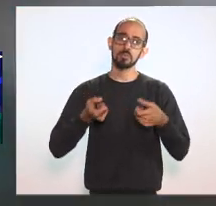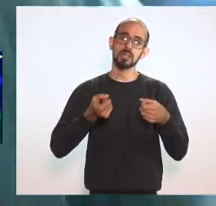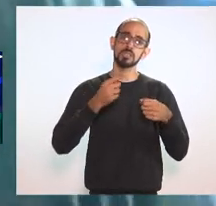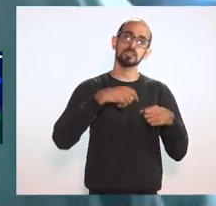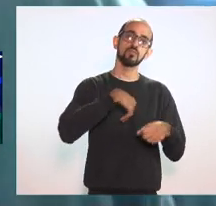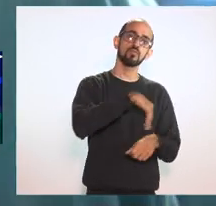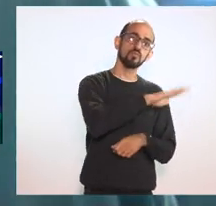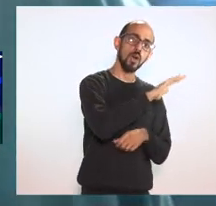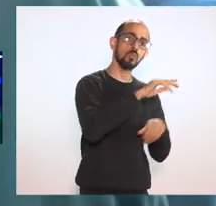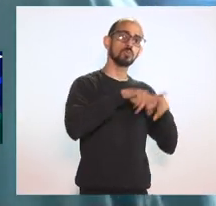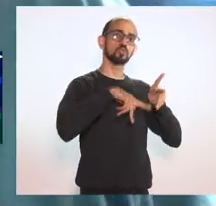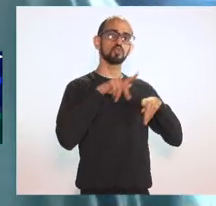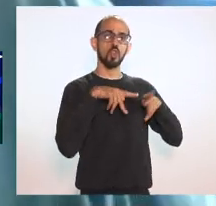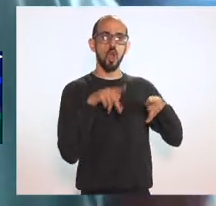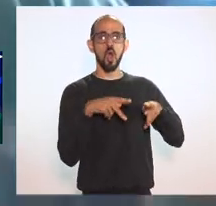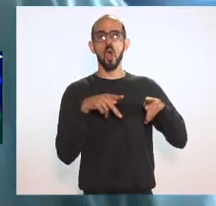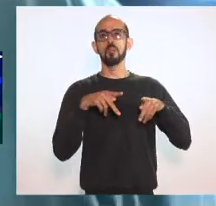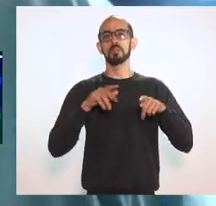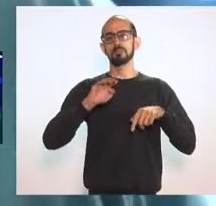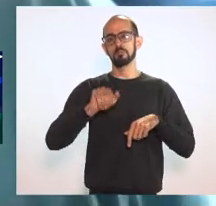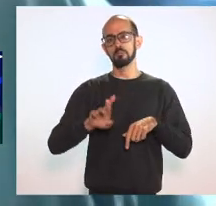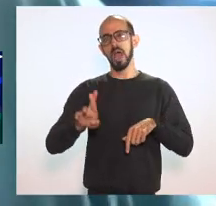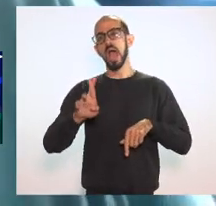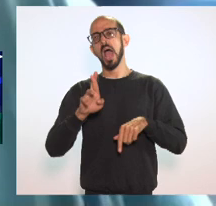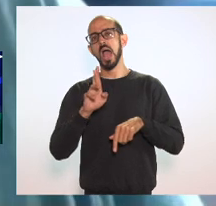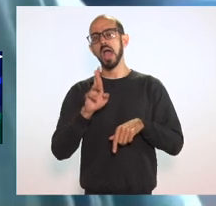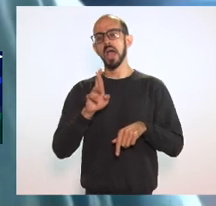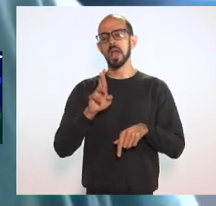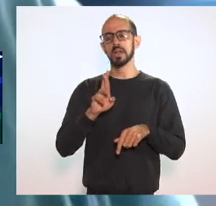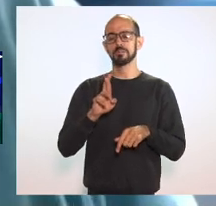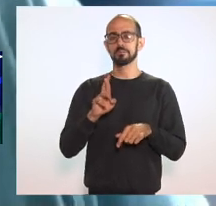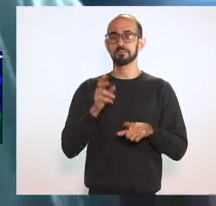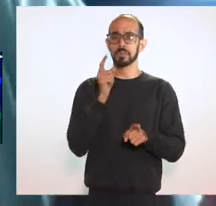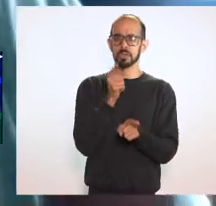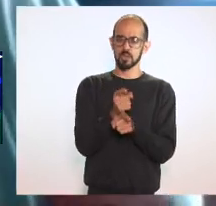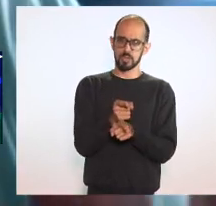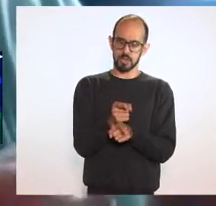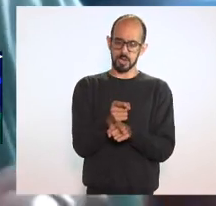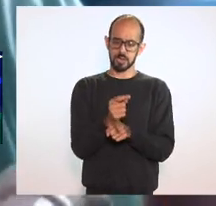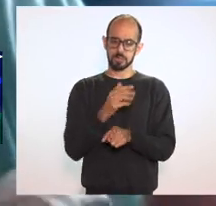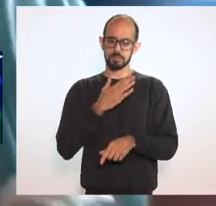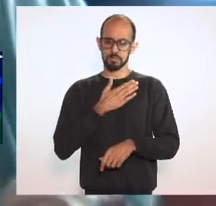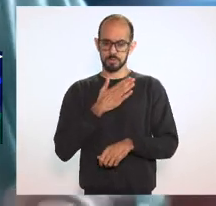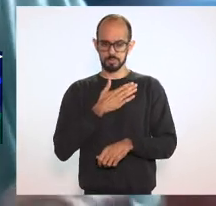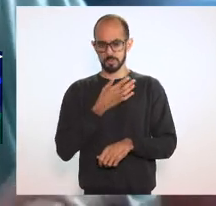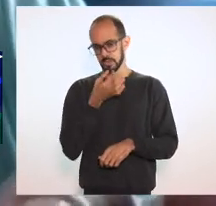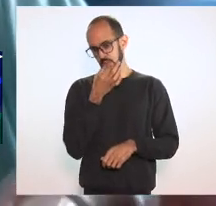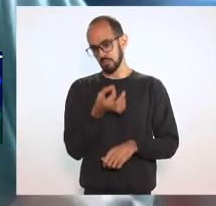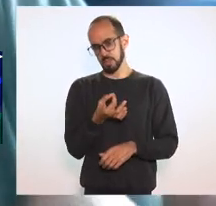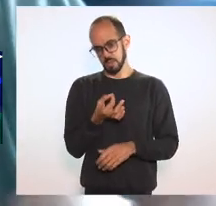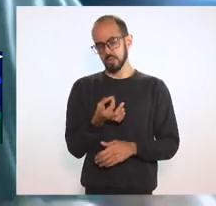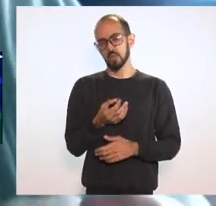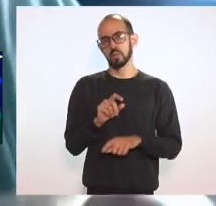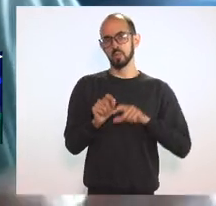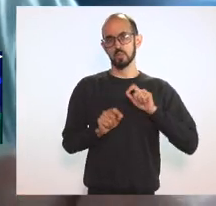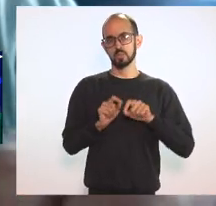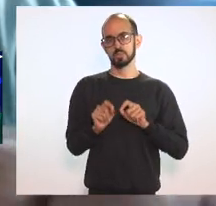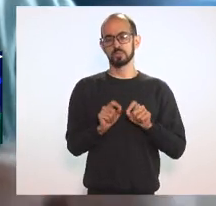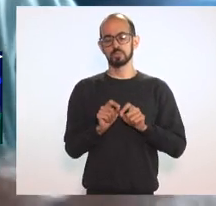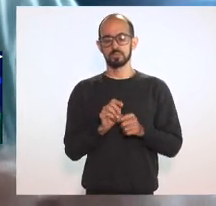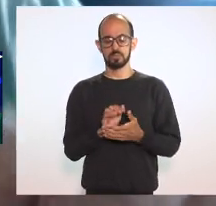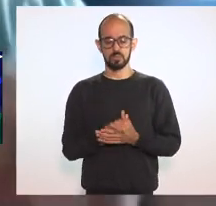e podem ir para lá se encontrar então eu acho que a discussão é